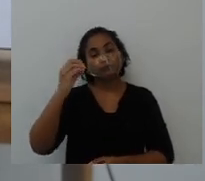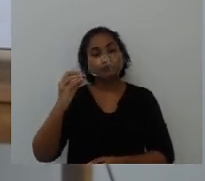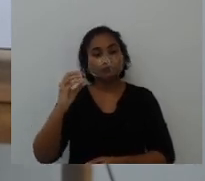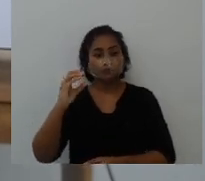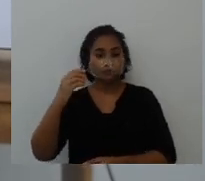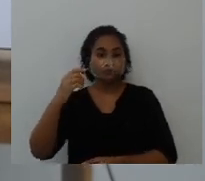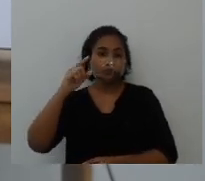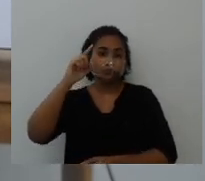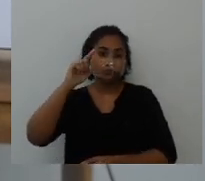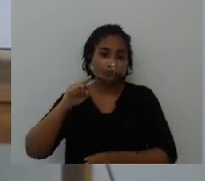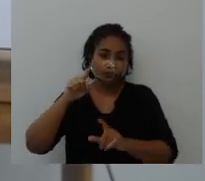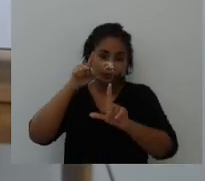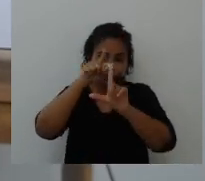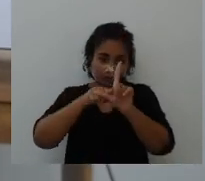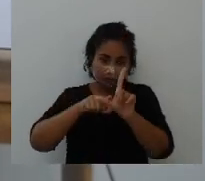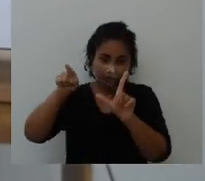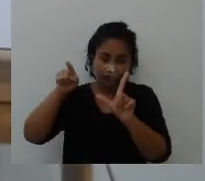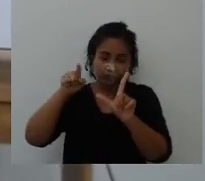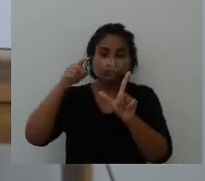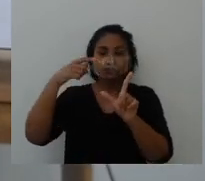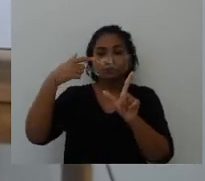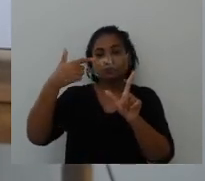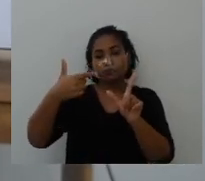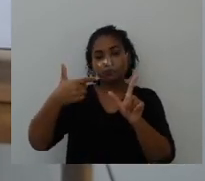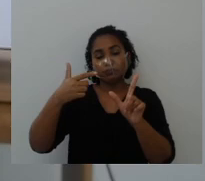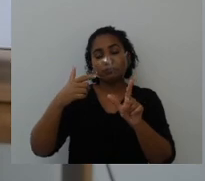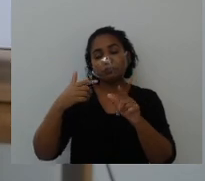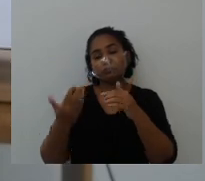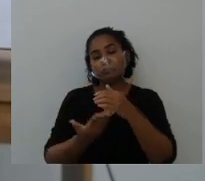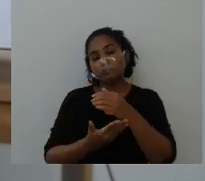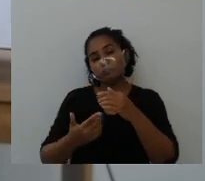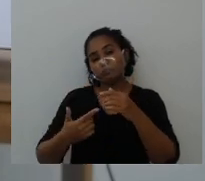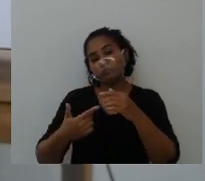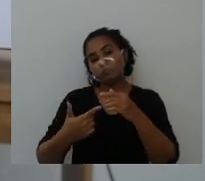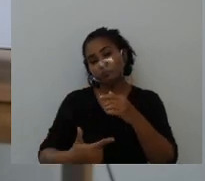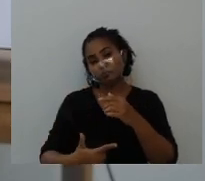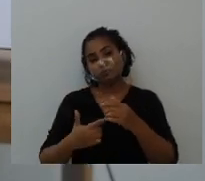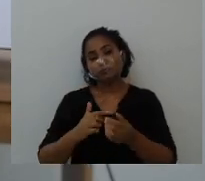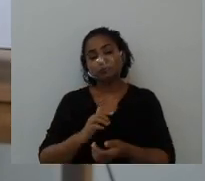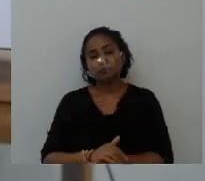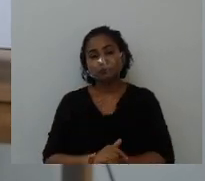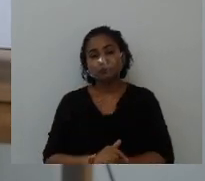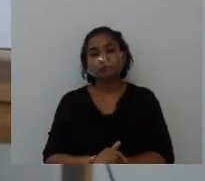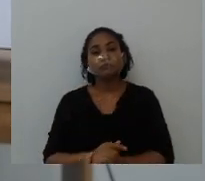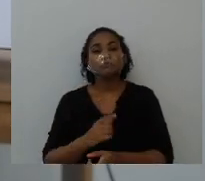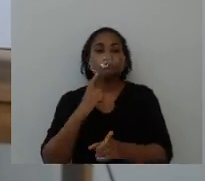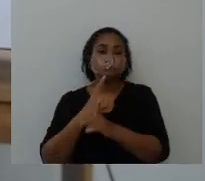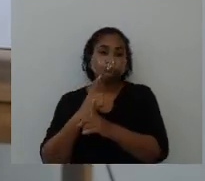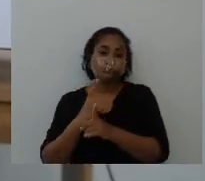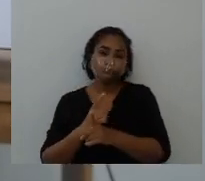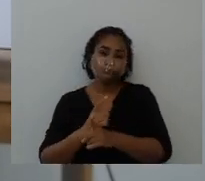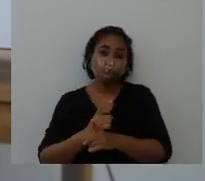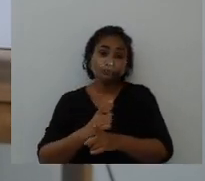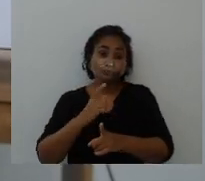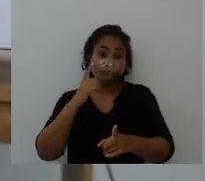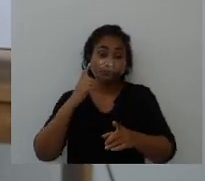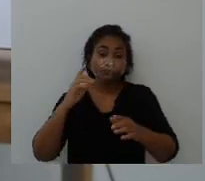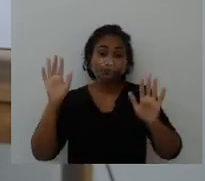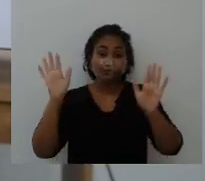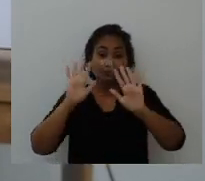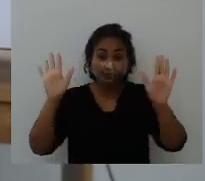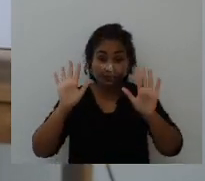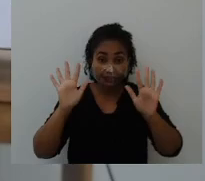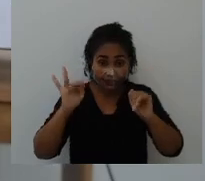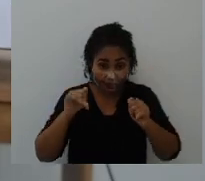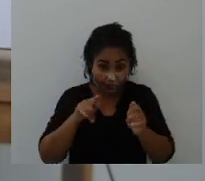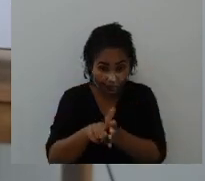kg e a gravidade 10. Veja que você com isso consegue achar a tração do fio B. Acabamos a